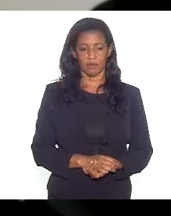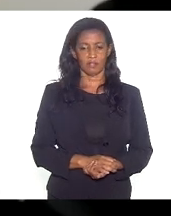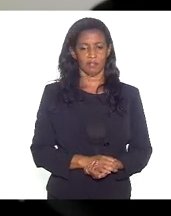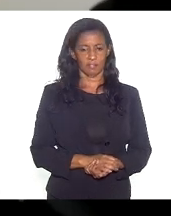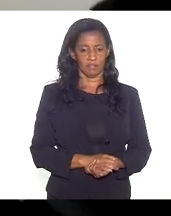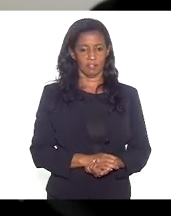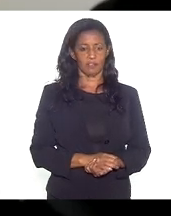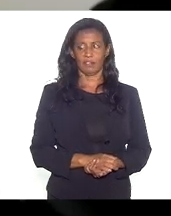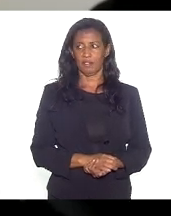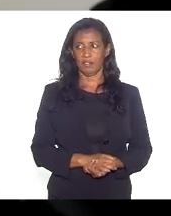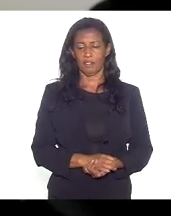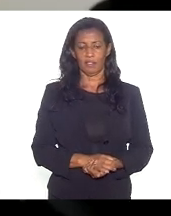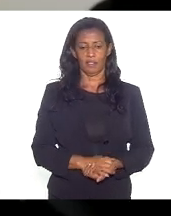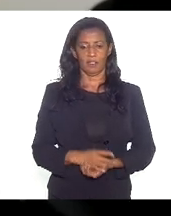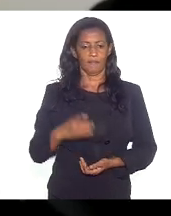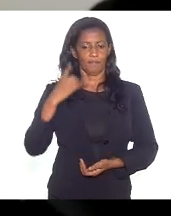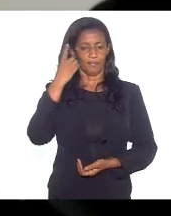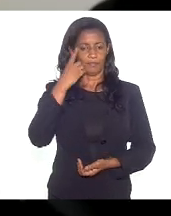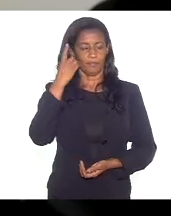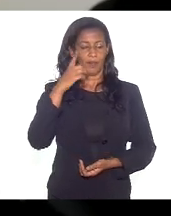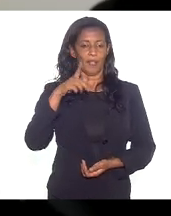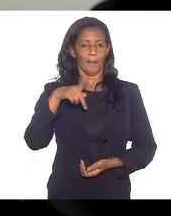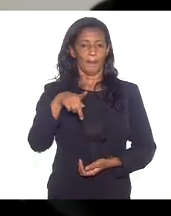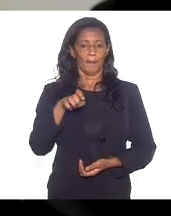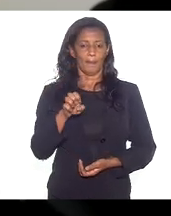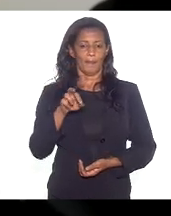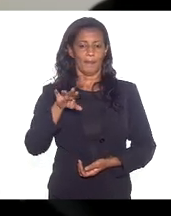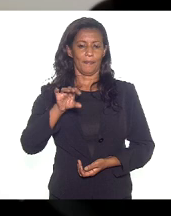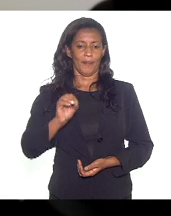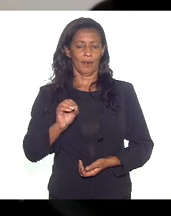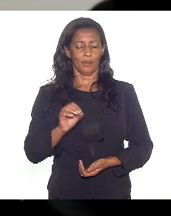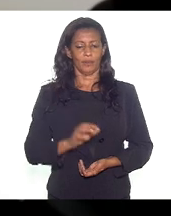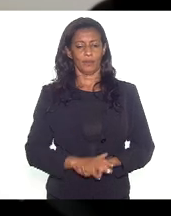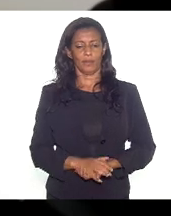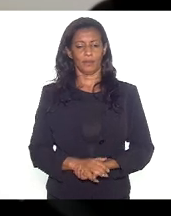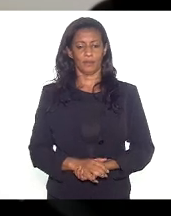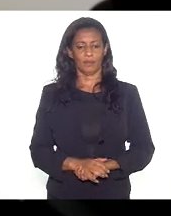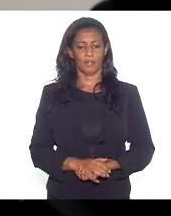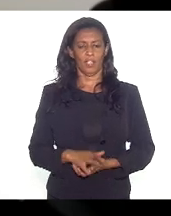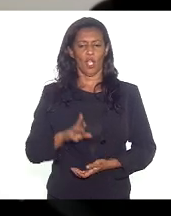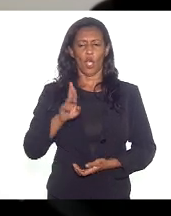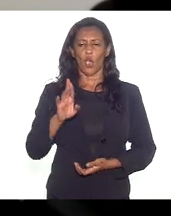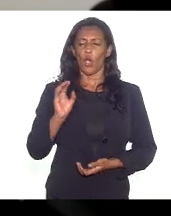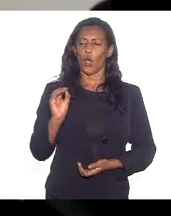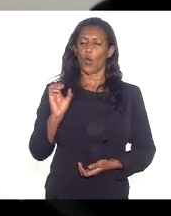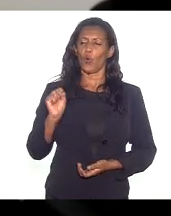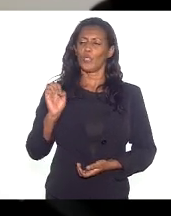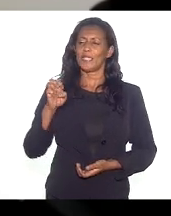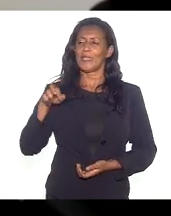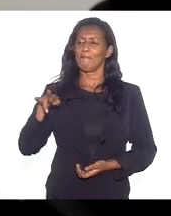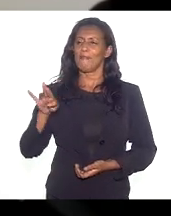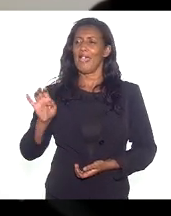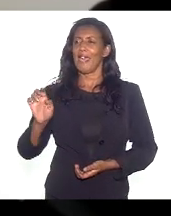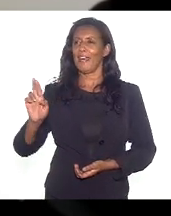Deputado Pedro Ricardo. Deputado Pedro Ricardo. Deputado Rosenberg Reis.